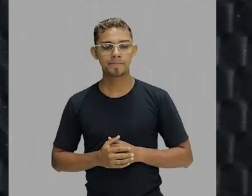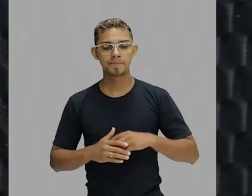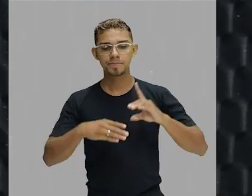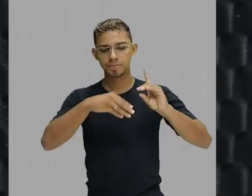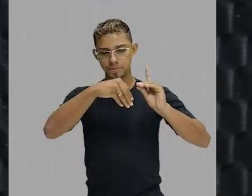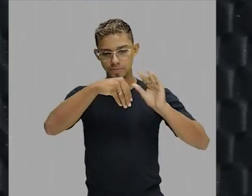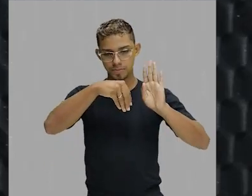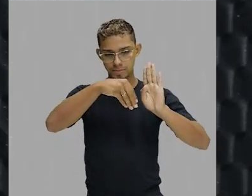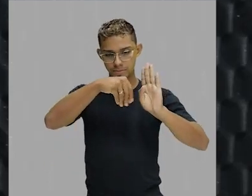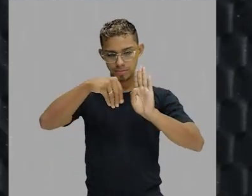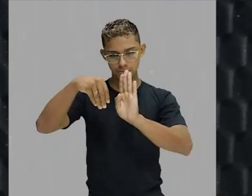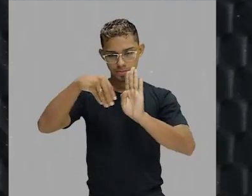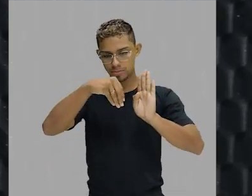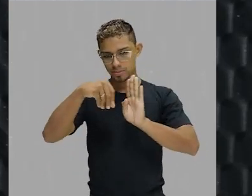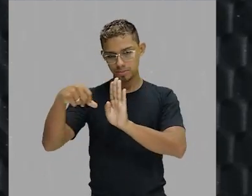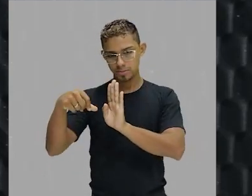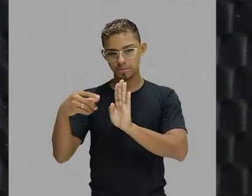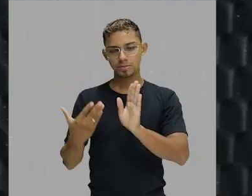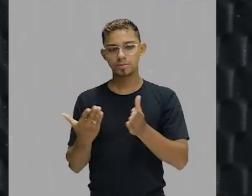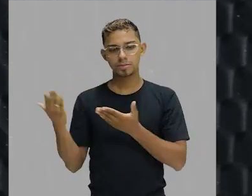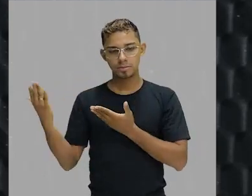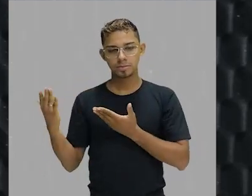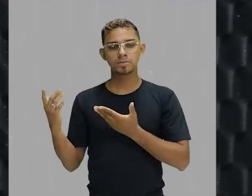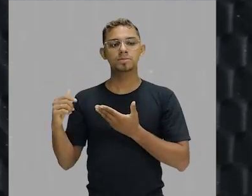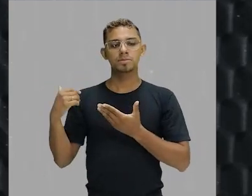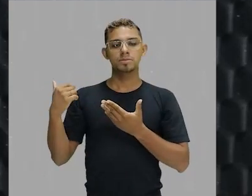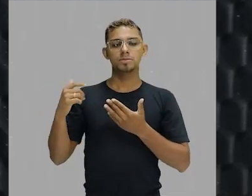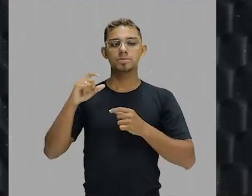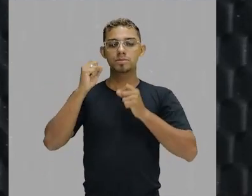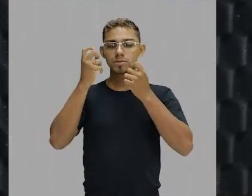Barreirinhas, né? Que é justamente o Parque Nacional dos